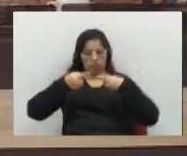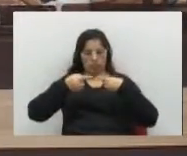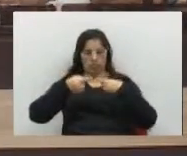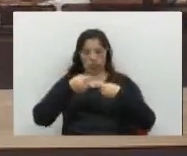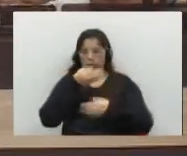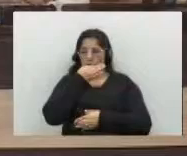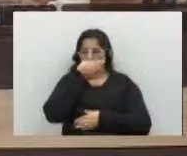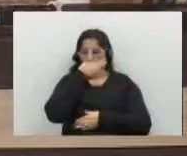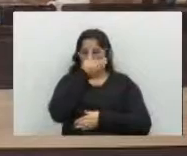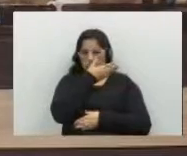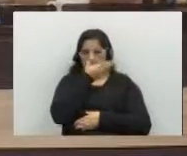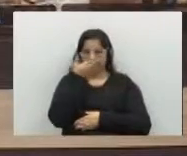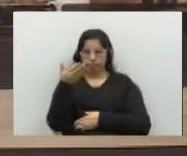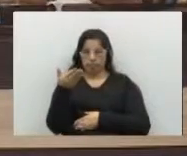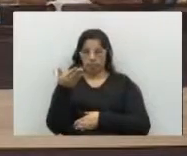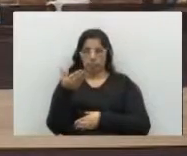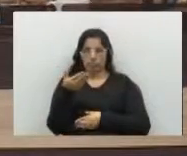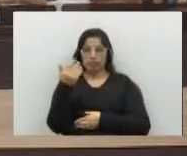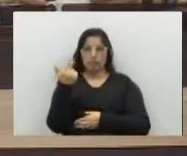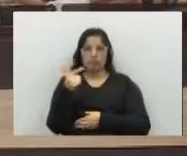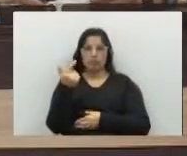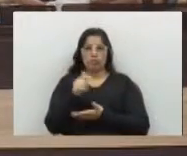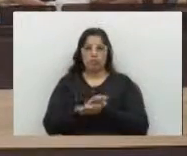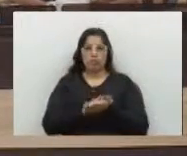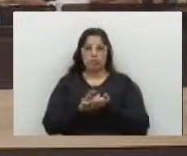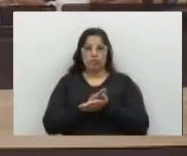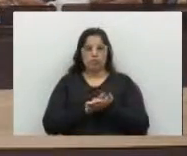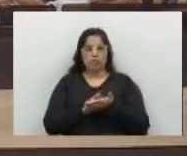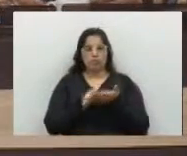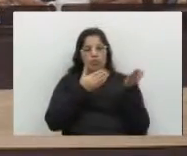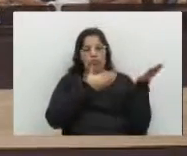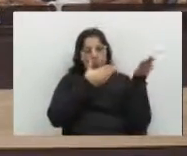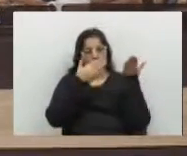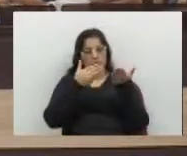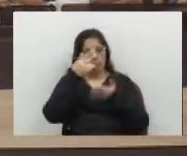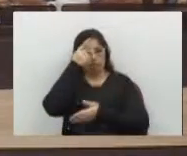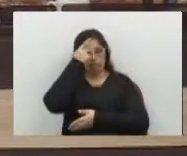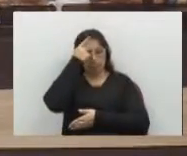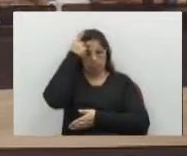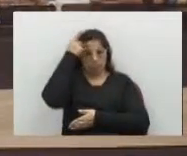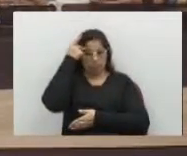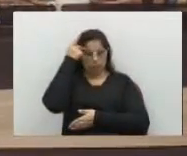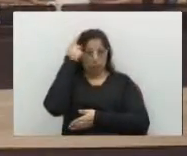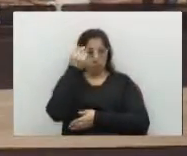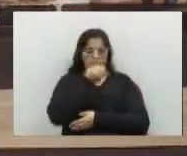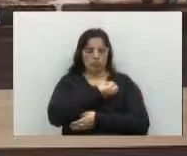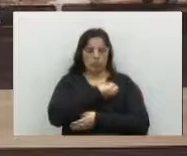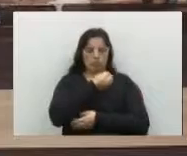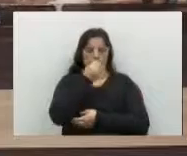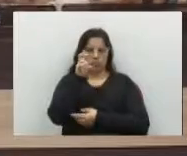Algum vereador deseja? Não havendo, encaminhe-se ao prefeito. Requerimento